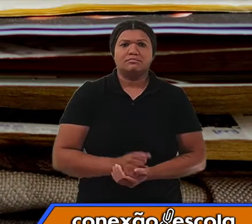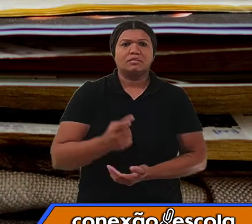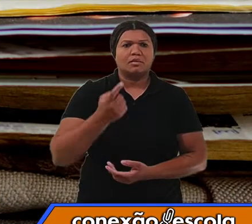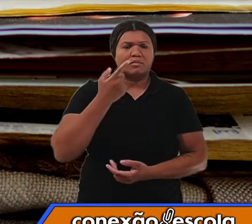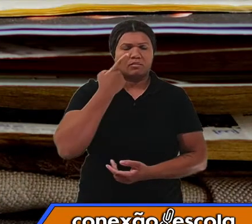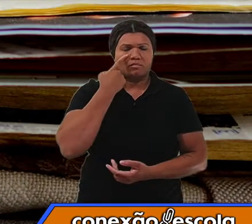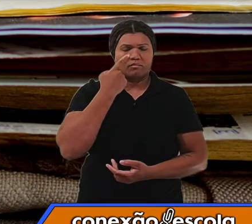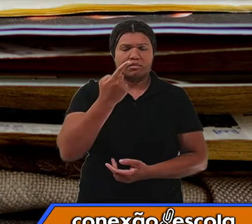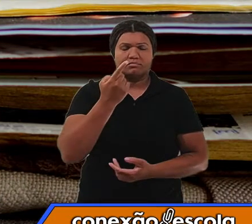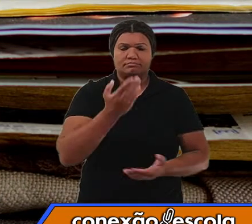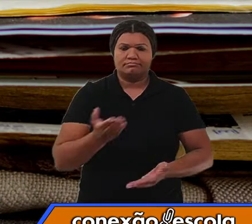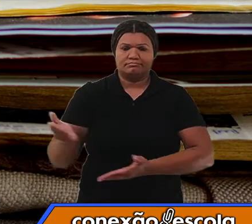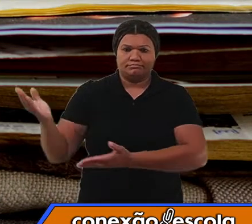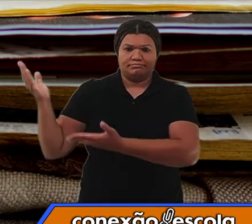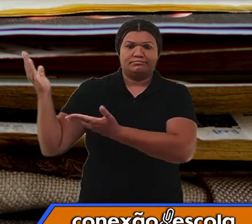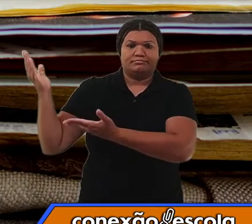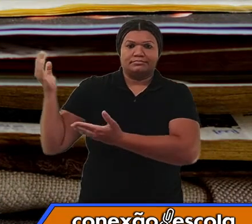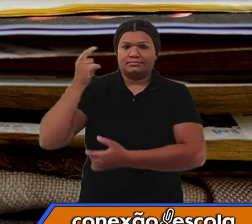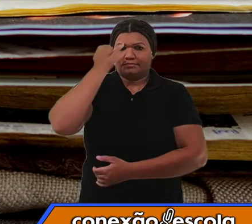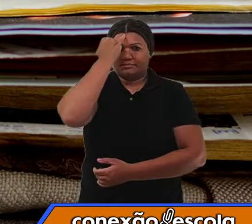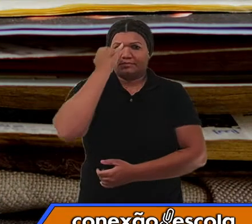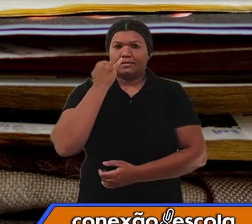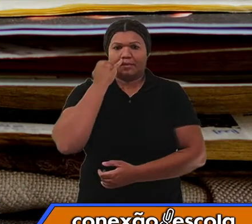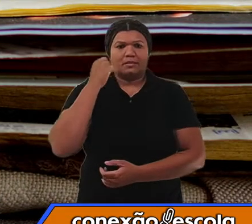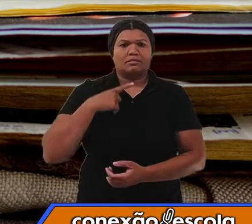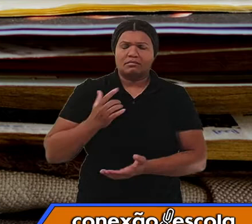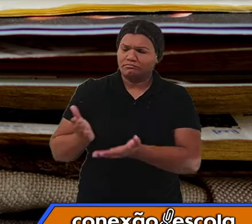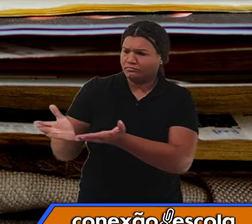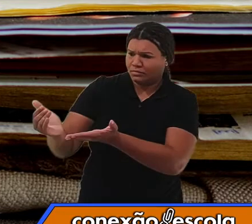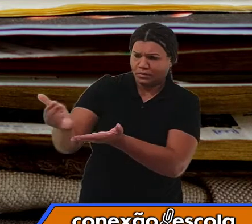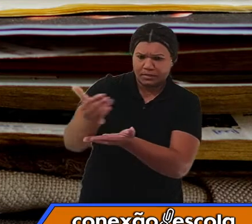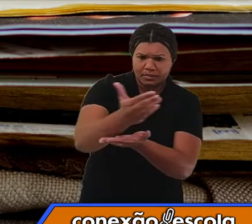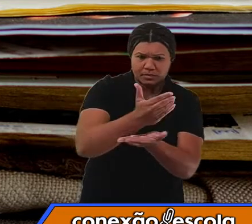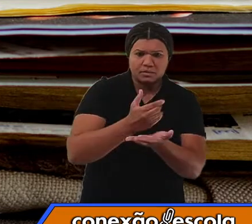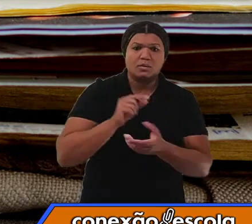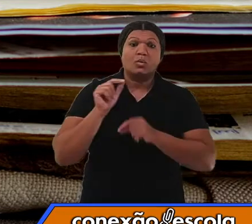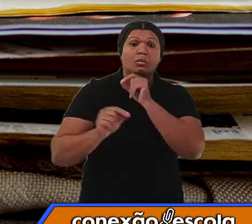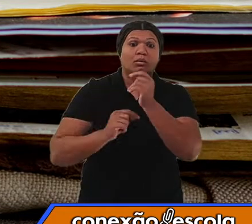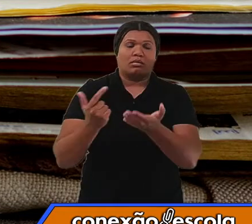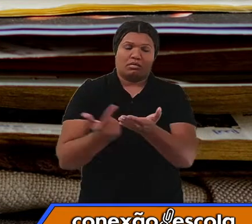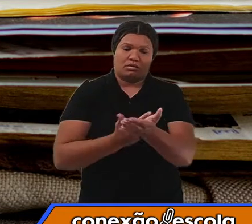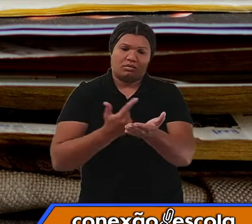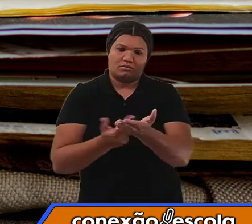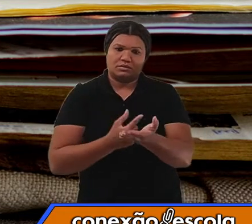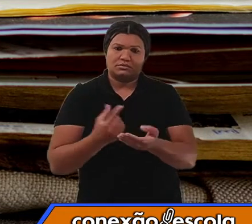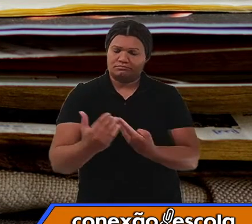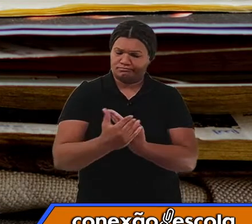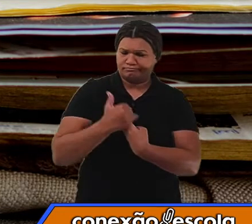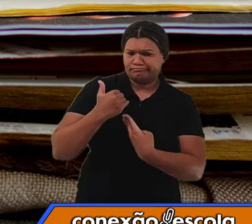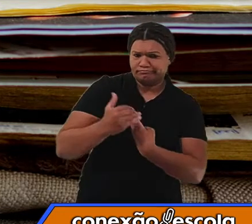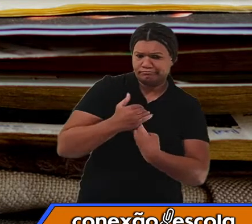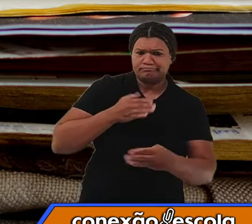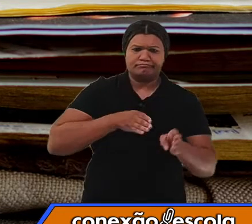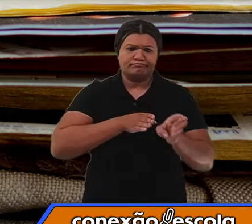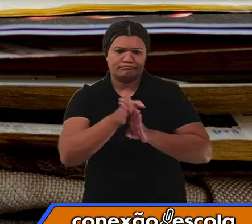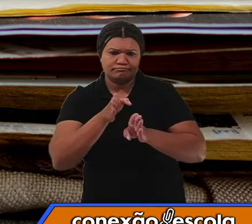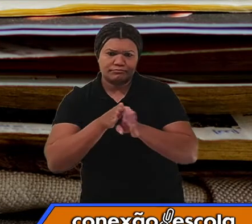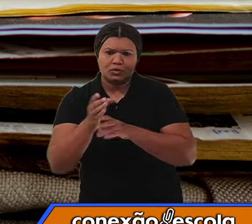Observe a imagem. Temos aqui um apanhado de revistas que sugerem guias